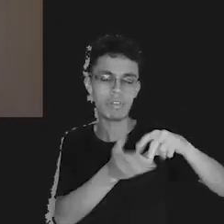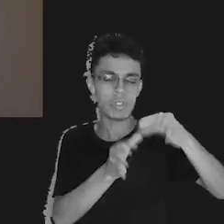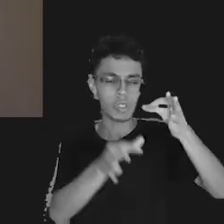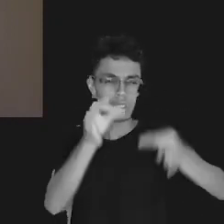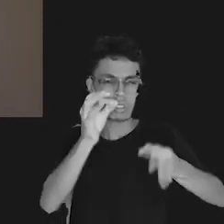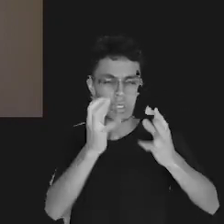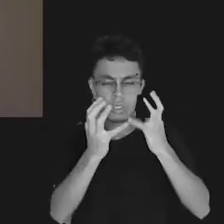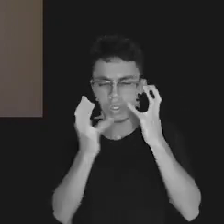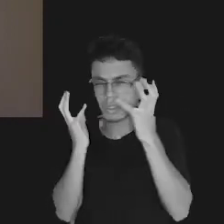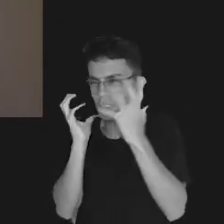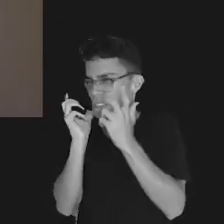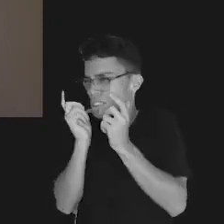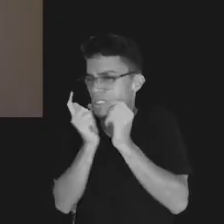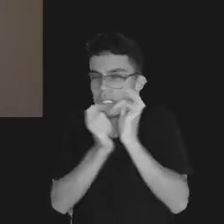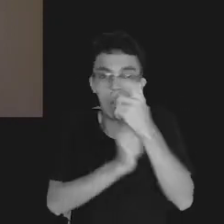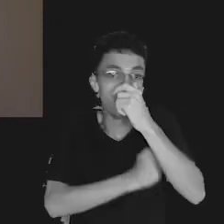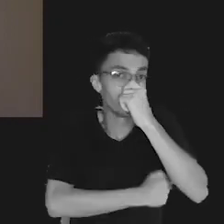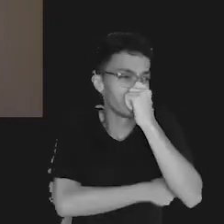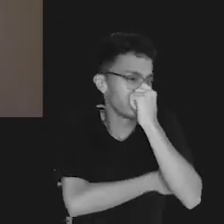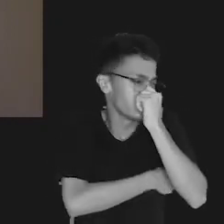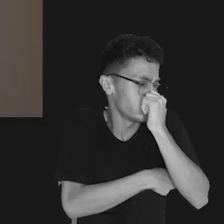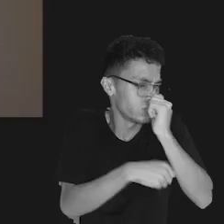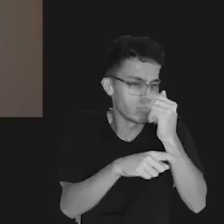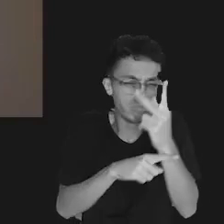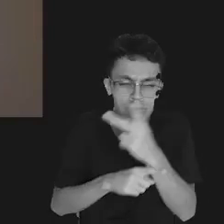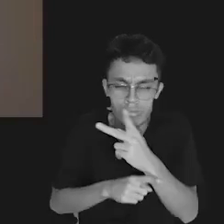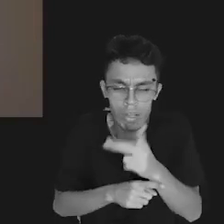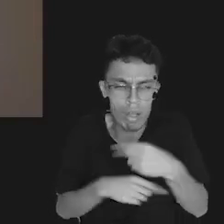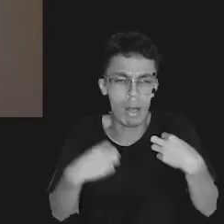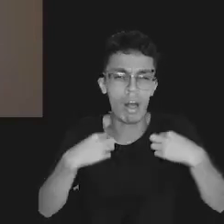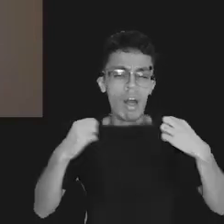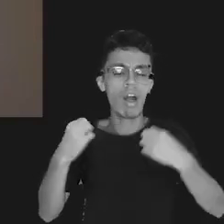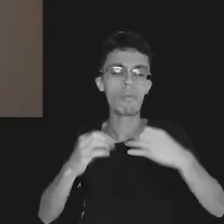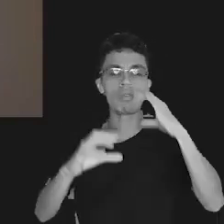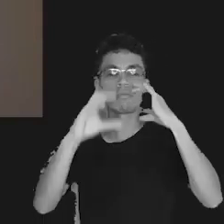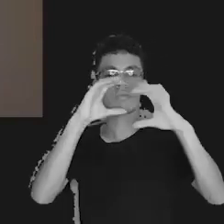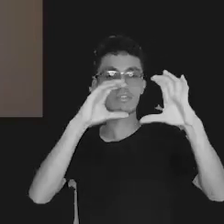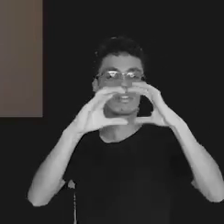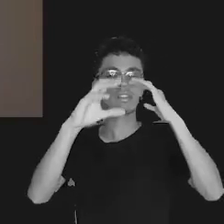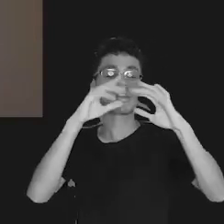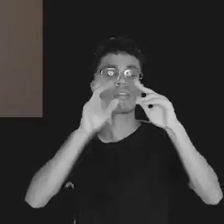aflitos. Tampam as narinas, procuram as roupas. O povo canta.